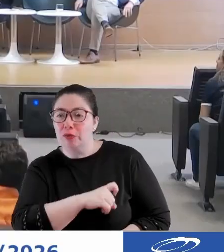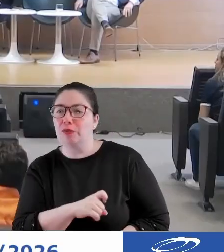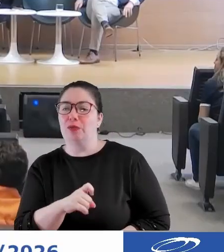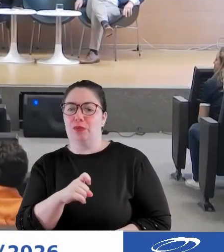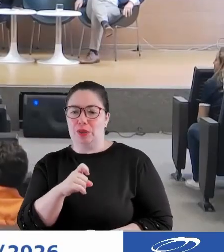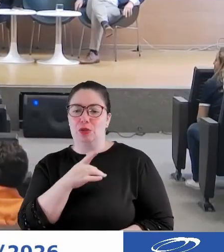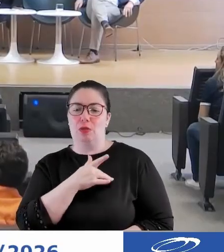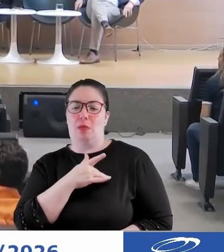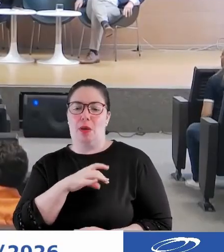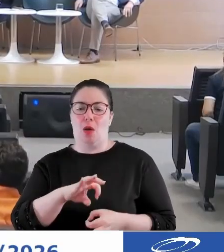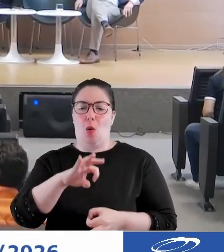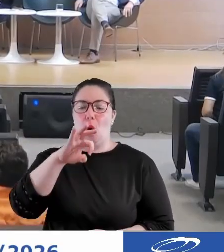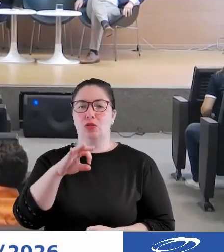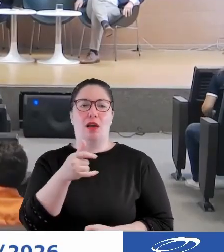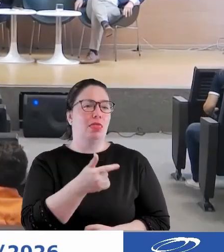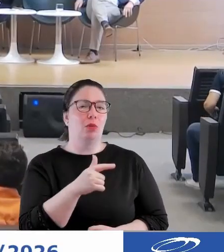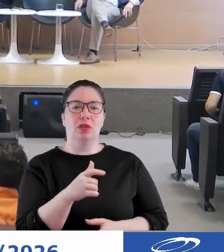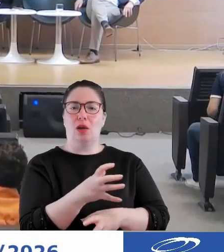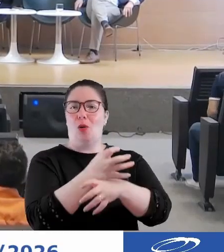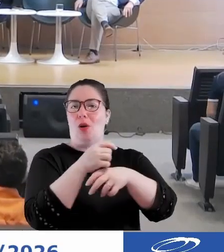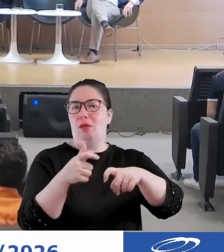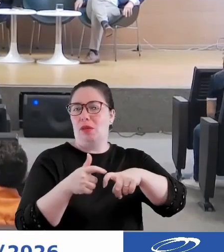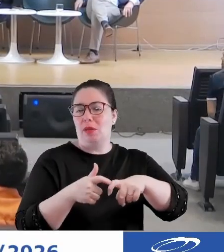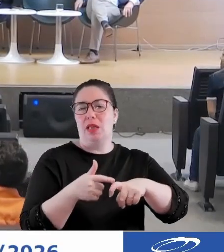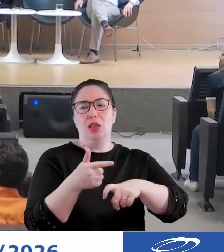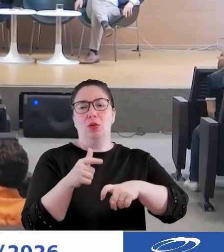tem ortopedista, onde não tem centro cirúrgico, onde não tem nada disso, né?